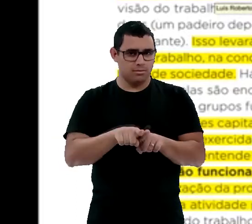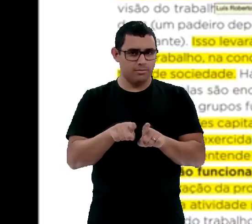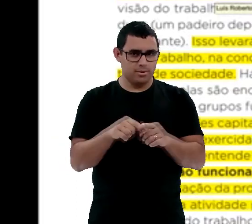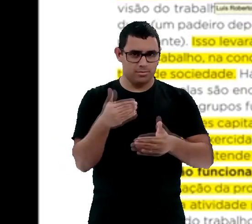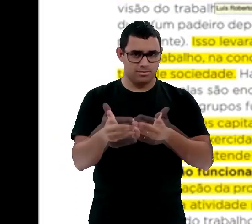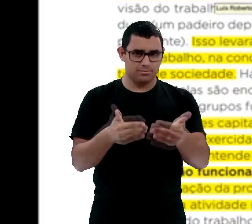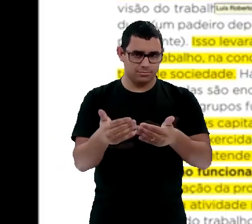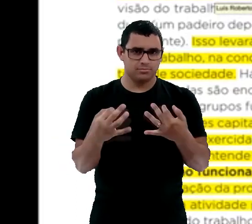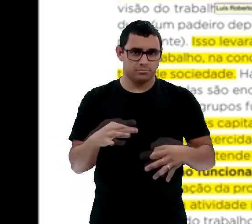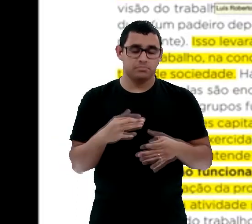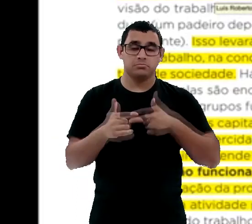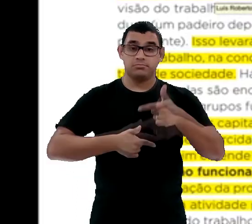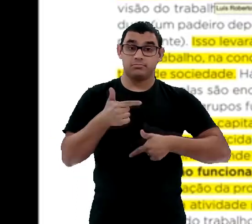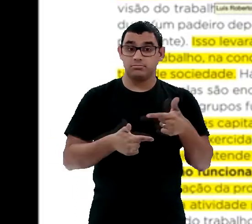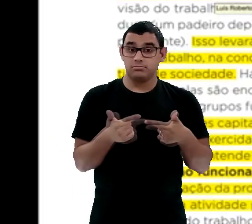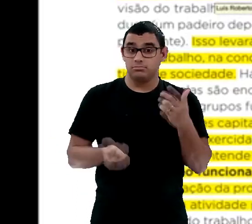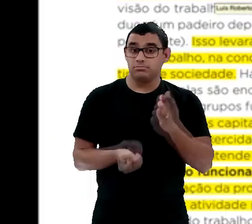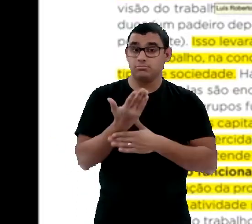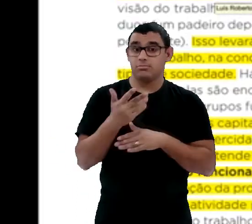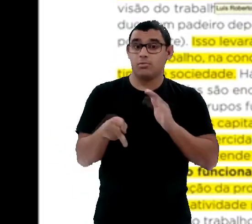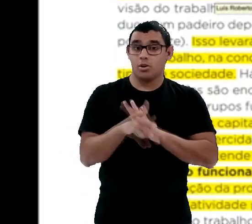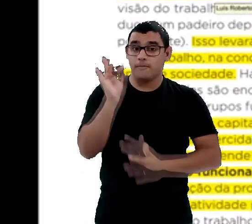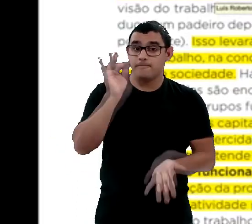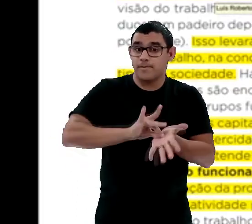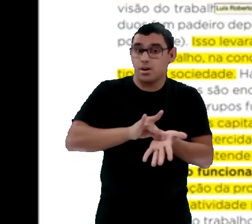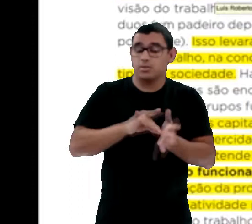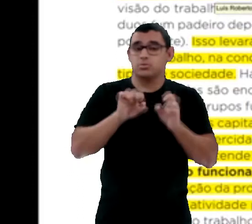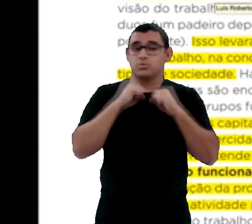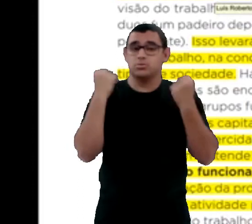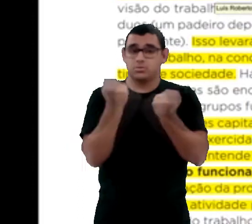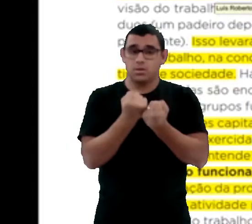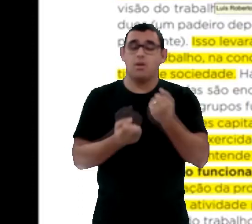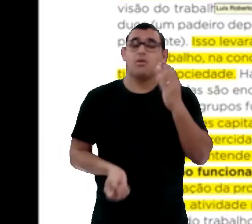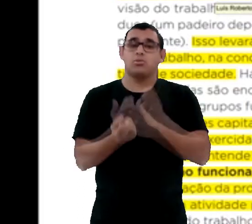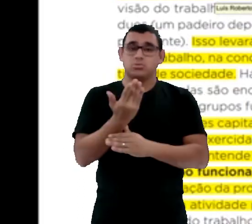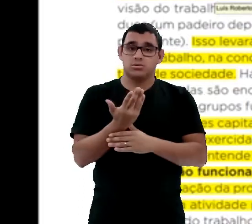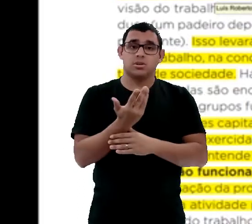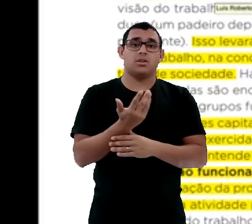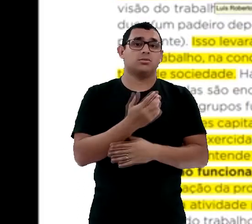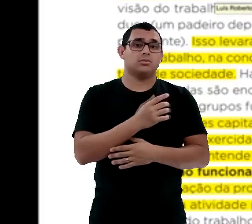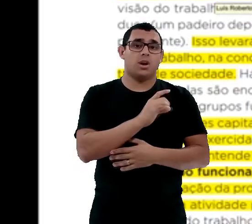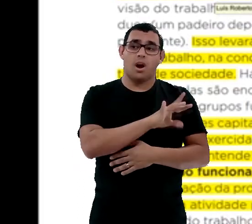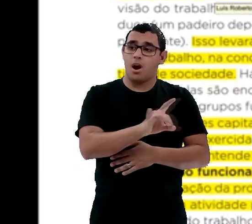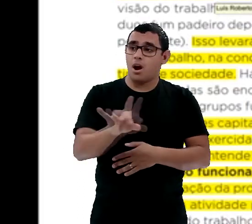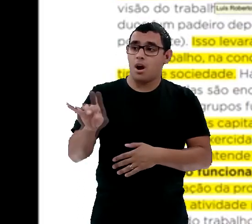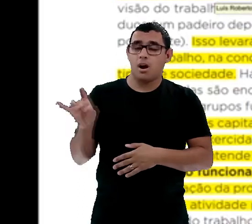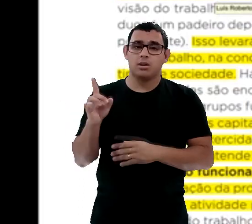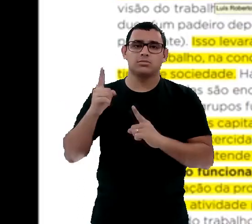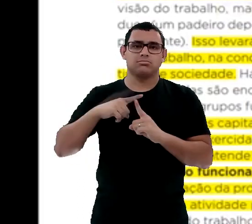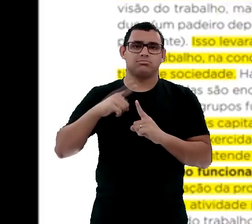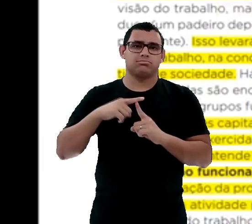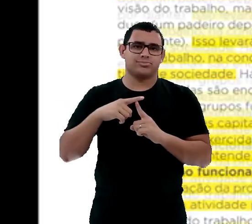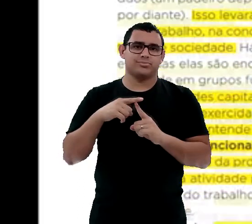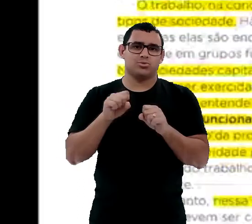da produção. O trabalho, na concepção do Durkheim, é um fato social presente em todos os tipos de sociedade.